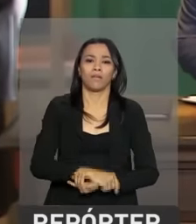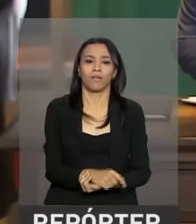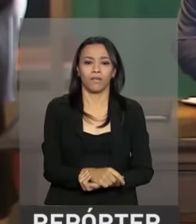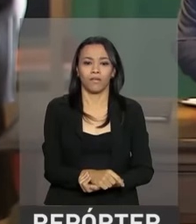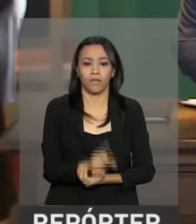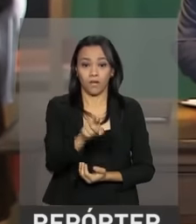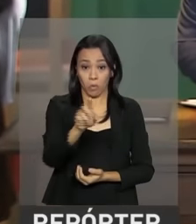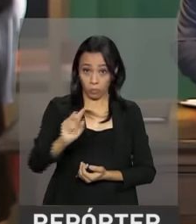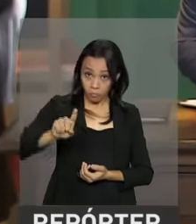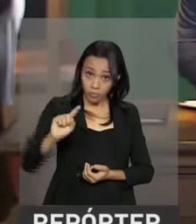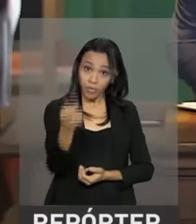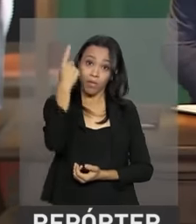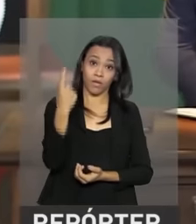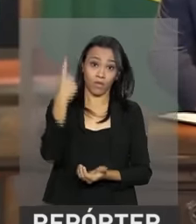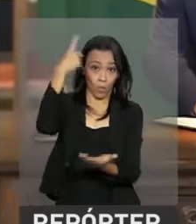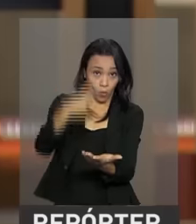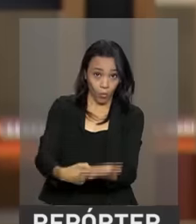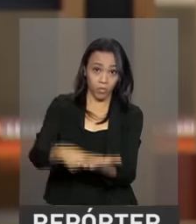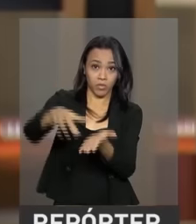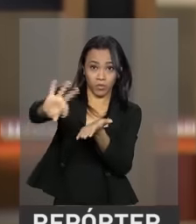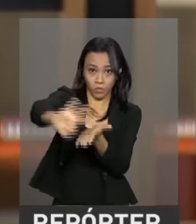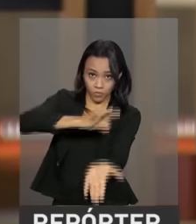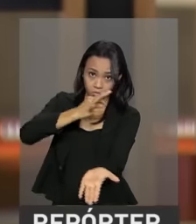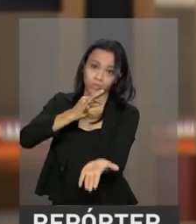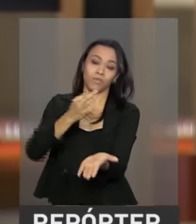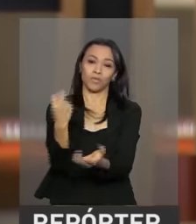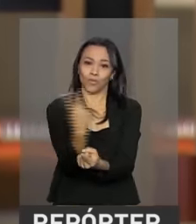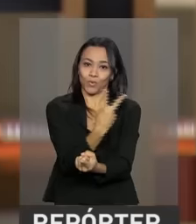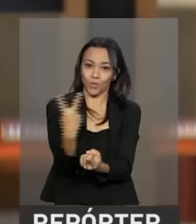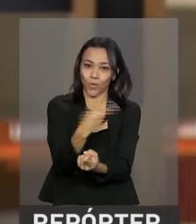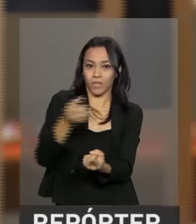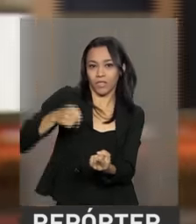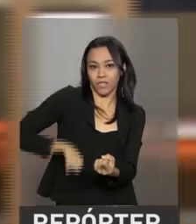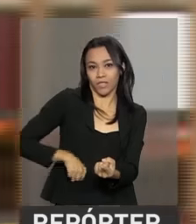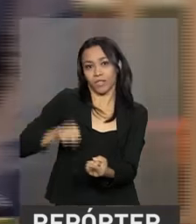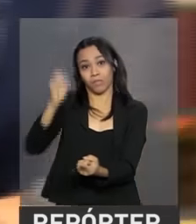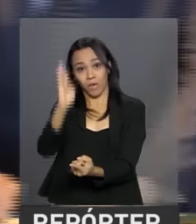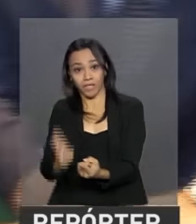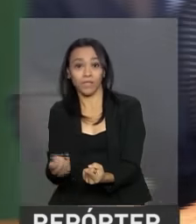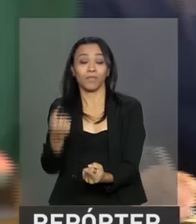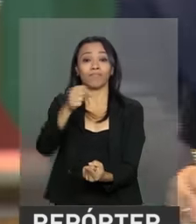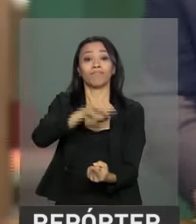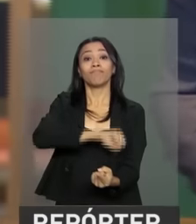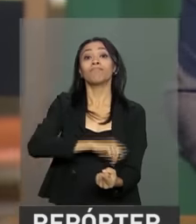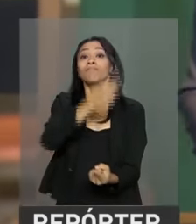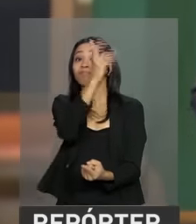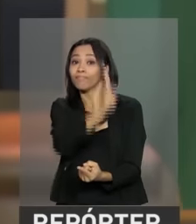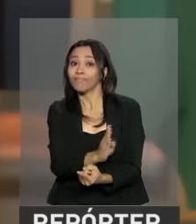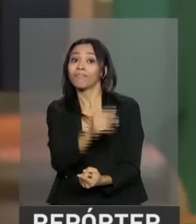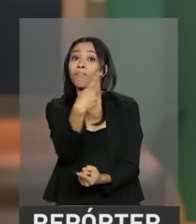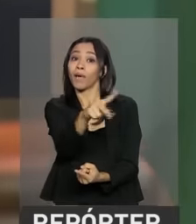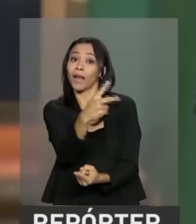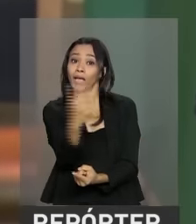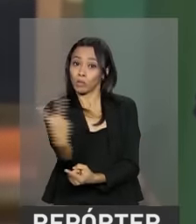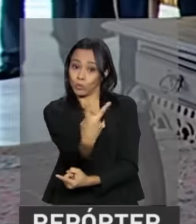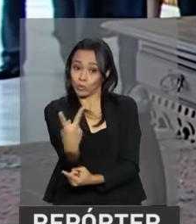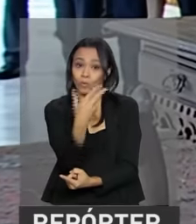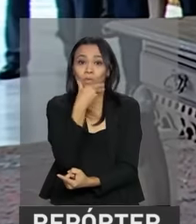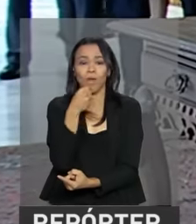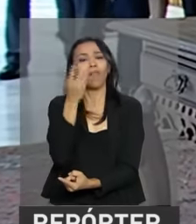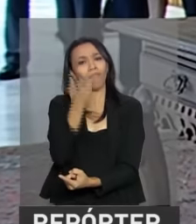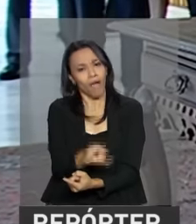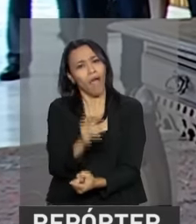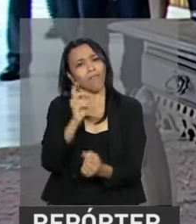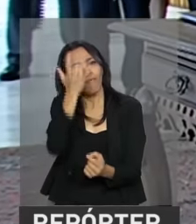O primeiro acordo assinado pelos ministros das Relações Exteriores do Brasil, José Serra, e do Paraguai, Eládio Loizaga, foi